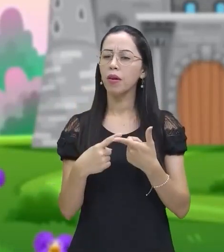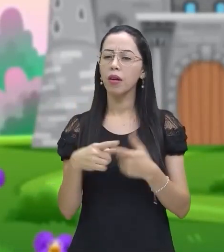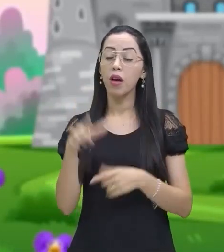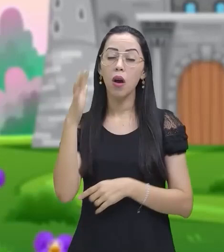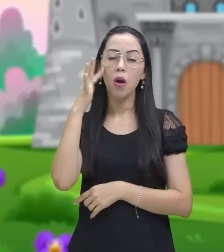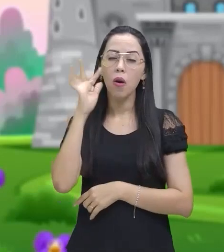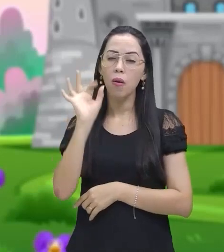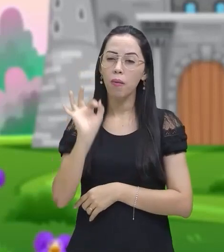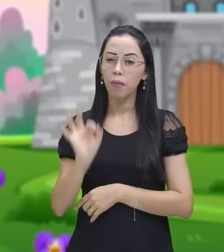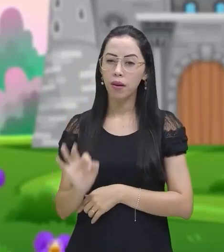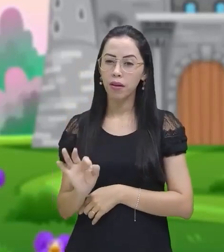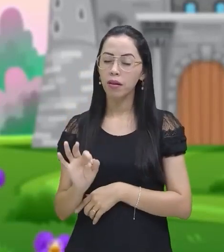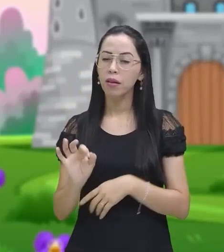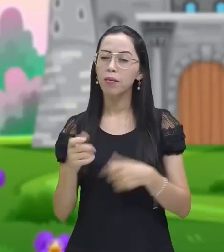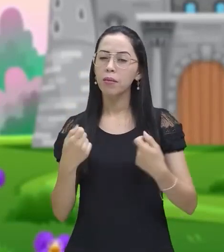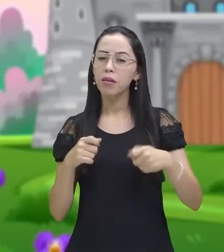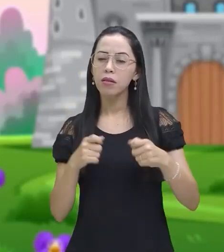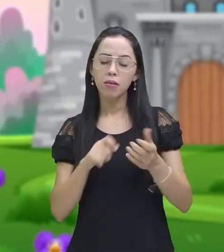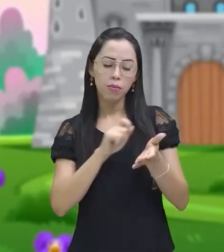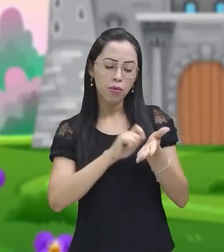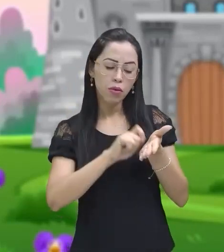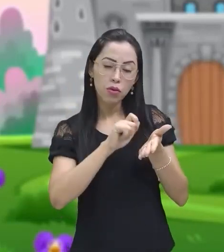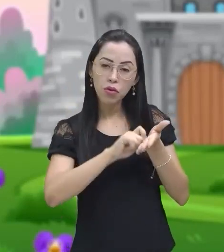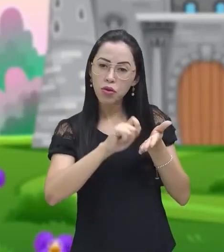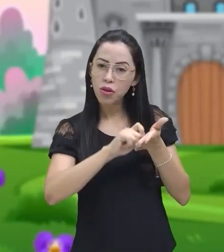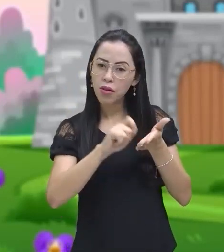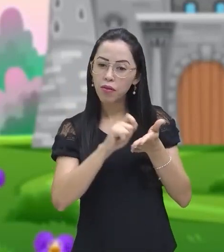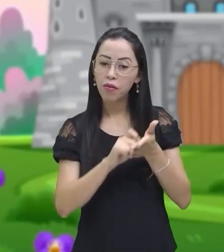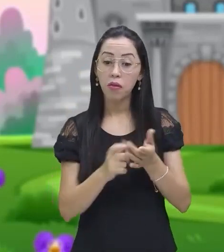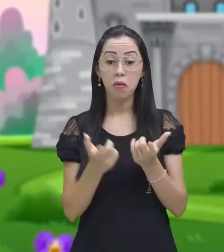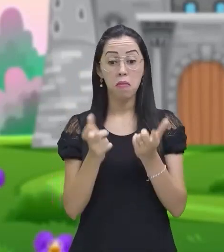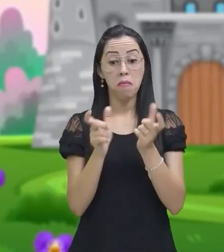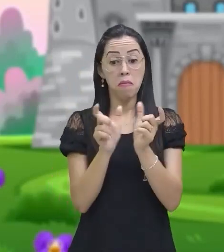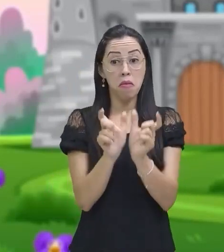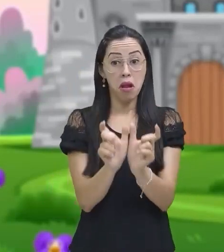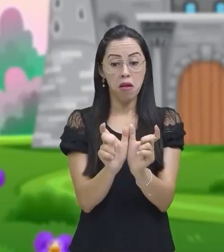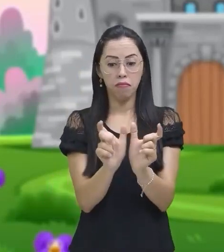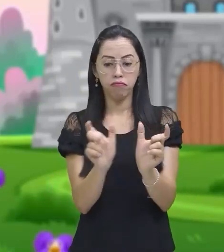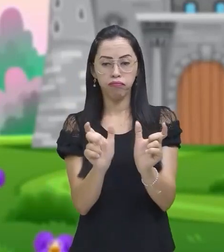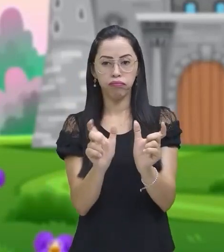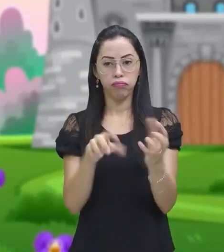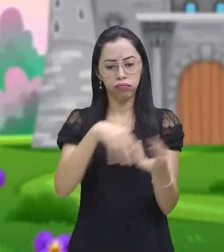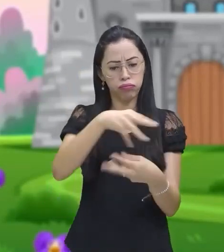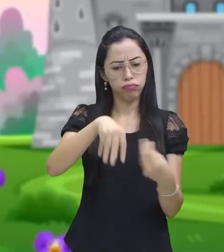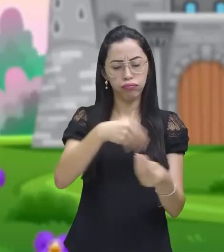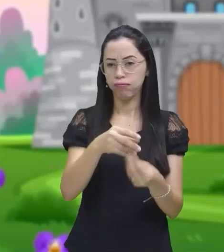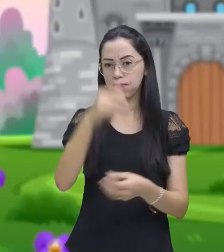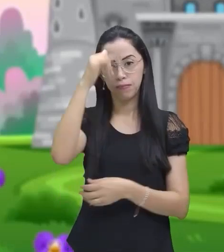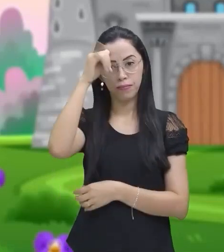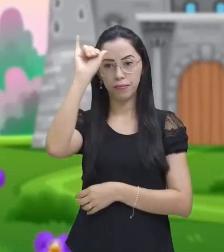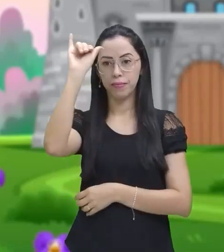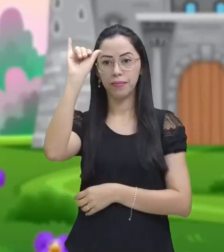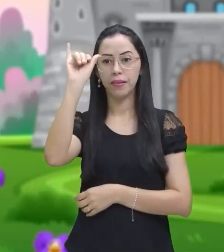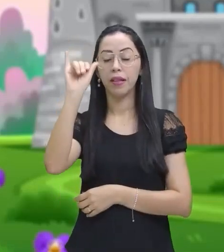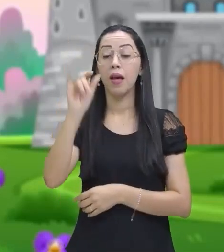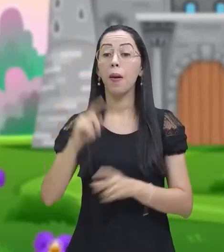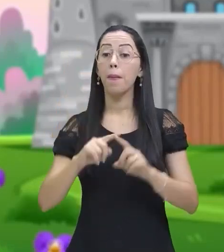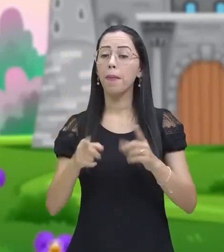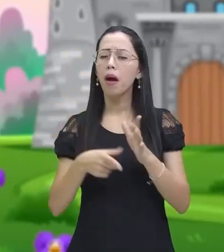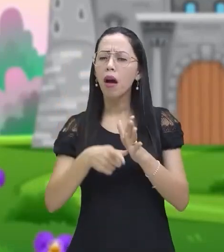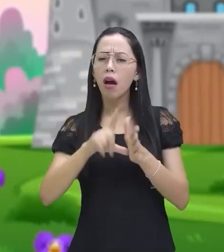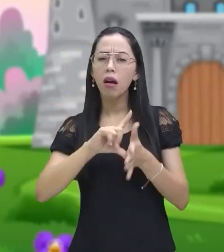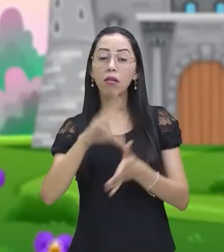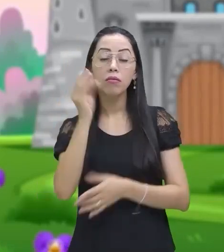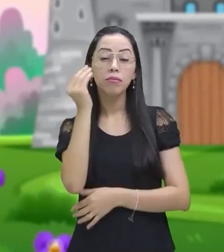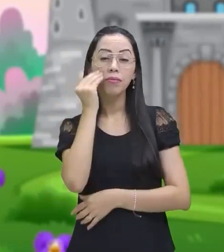não podemos escrever as palavras todas juntas ou misturadas. Mas antes, vamos assistir